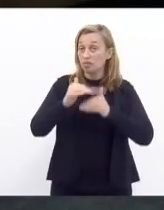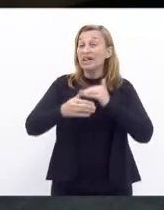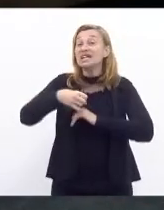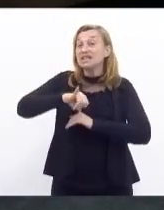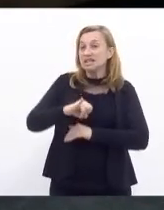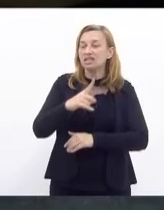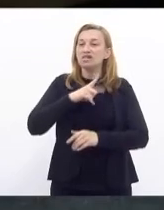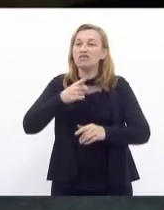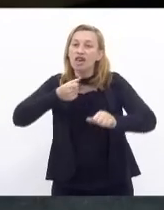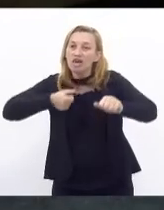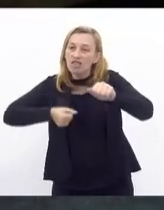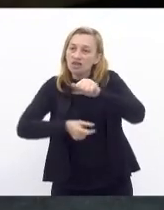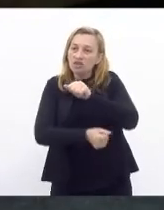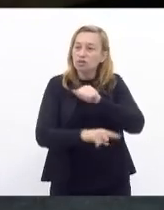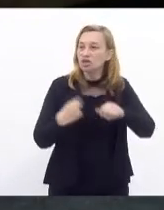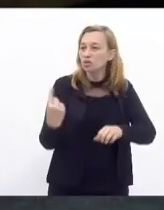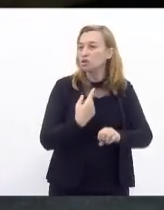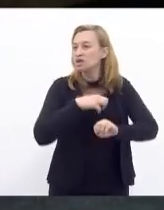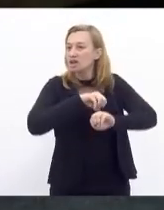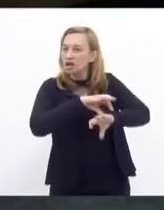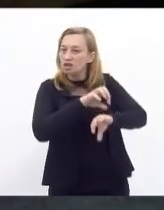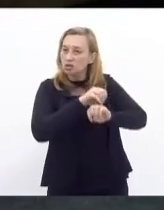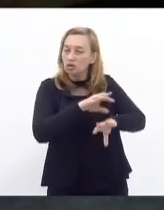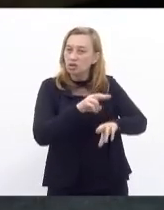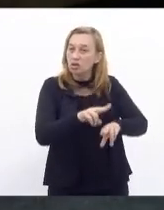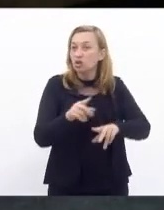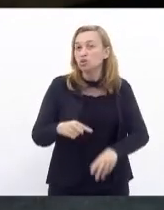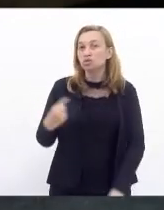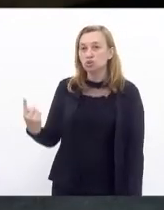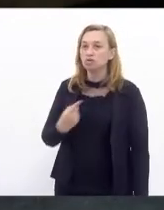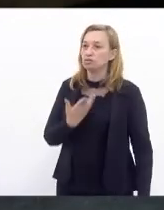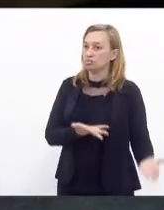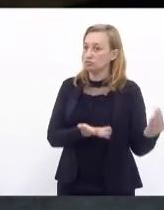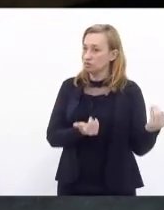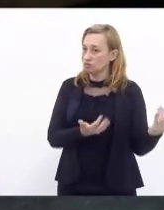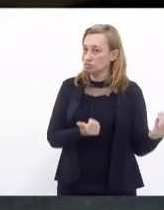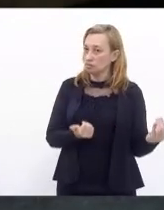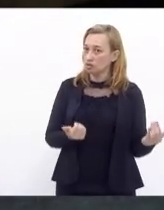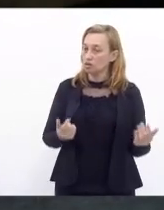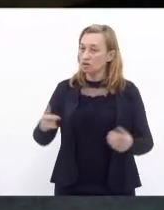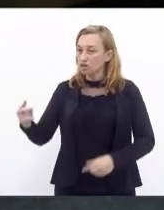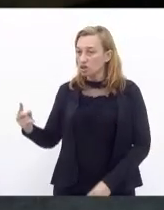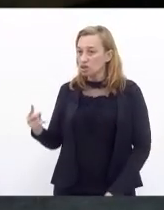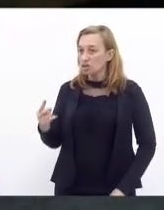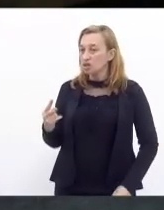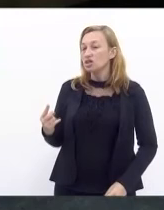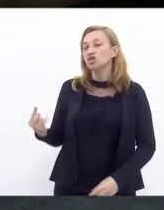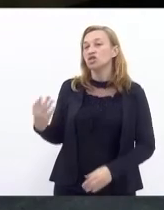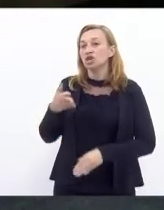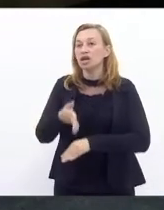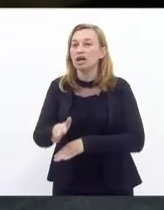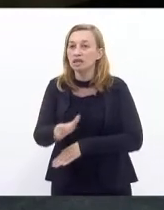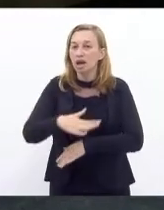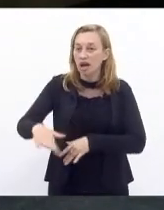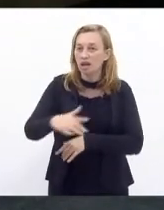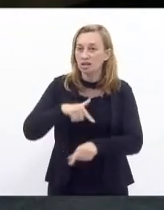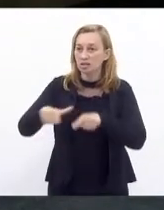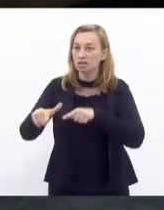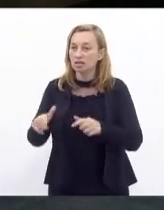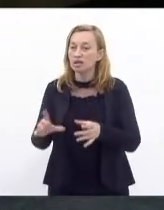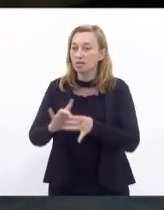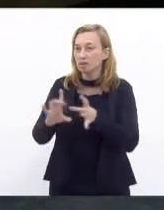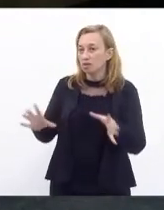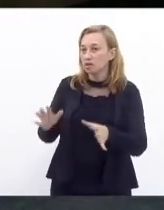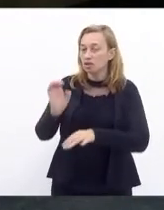houver investimento na nossa educação, pois são os nossos jovens que vão ocupar esses postos de trabalho e vão permitir que o Estado do Rio de